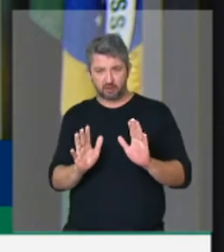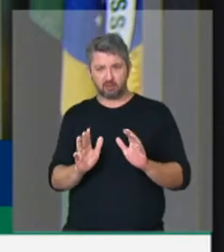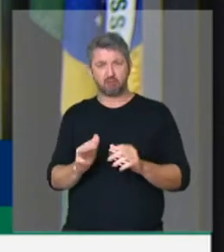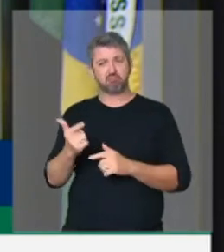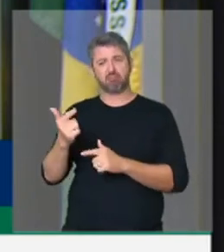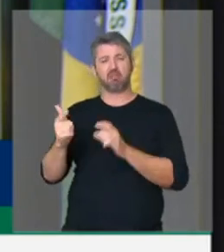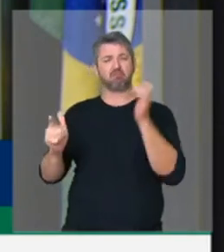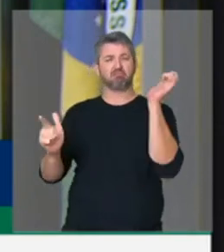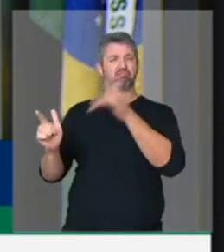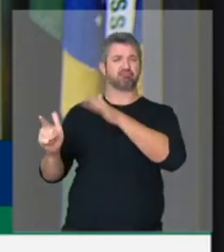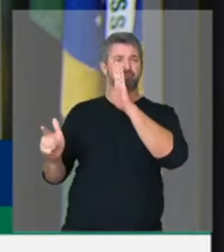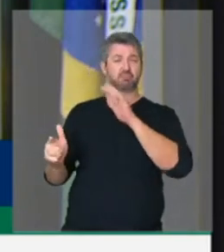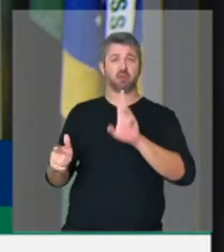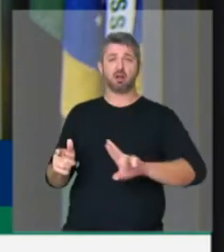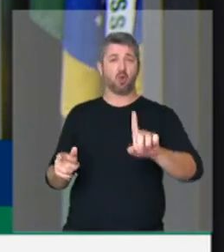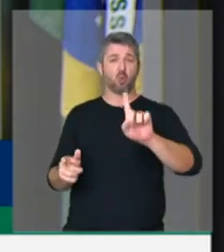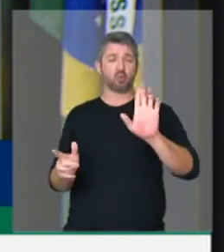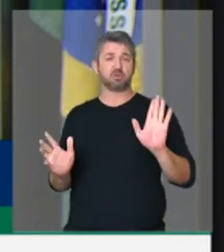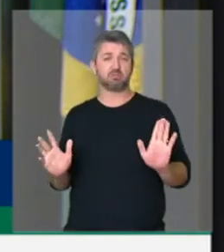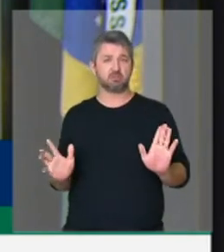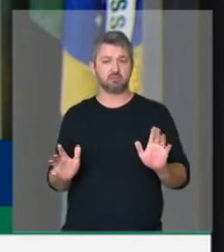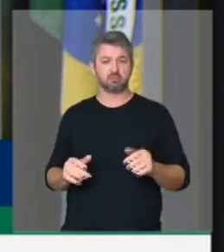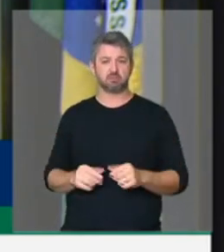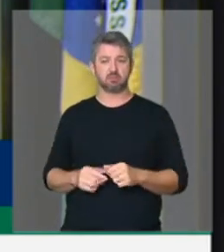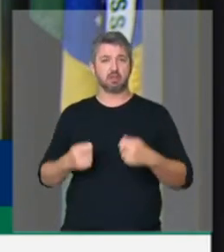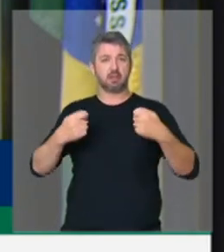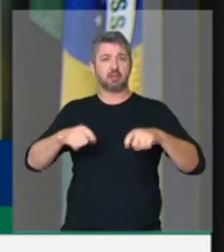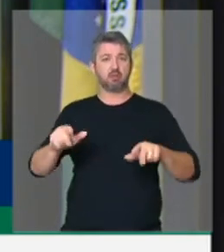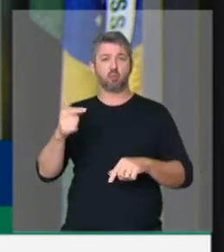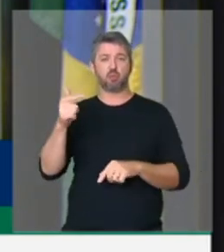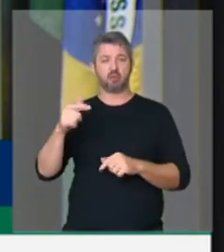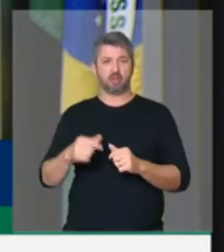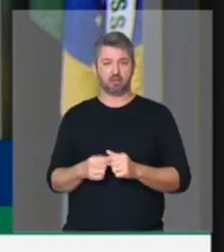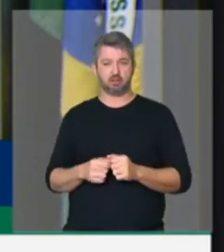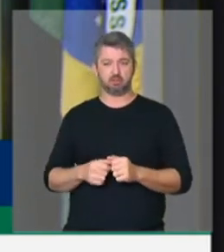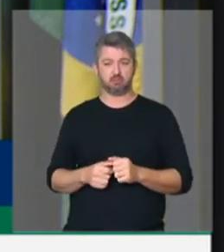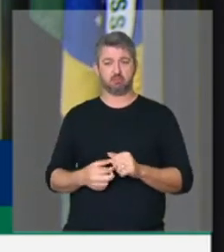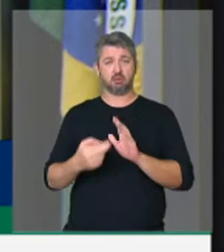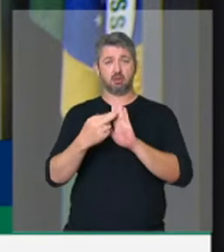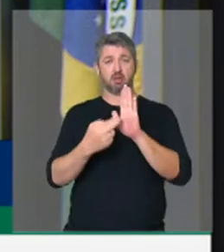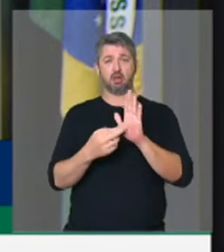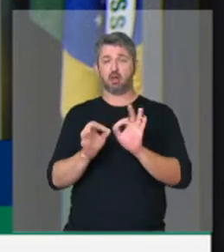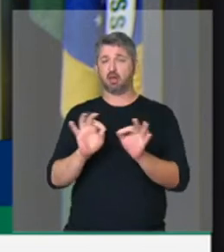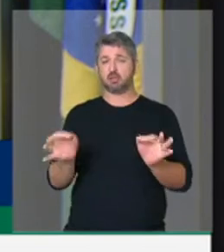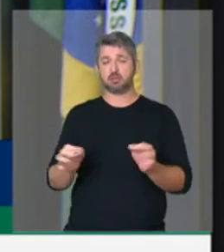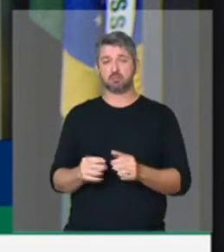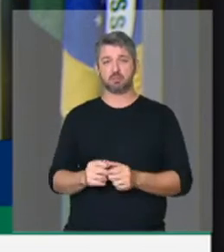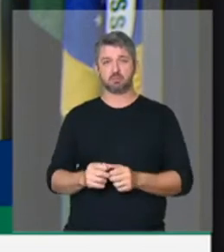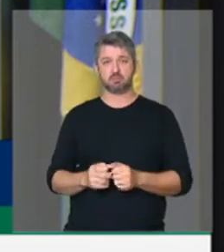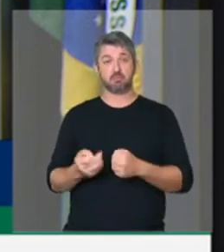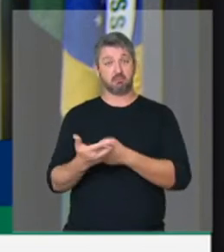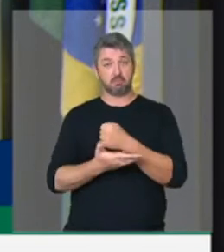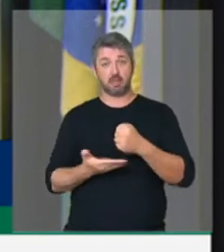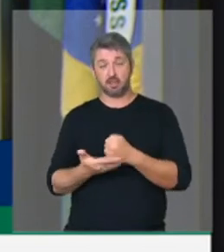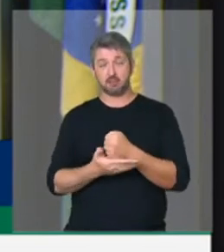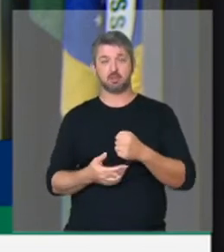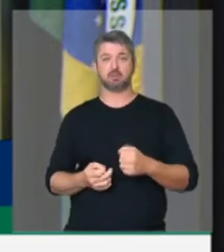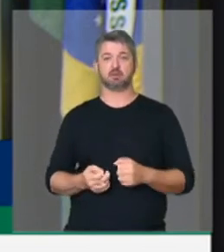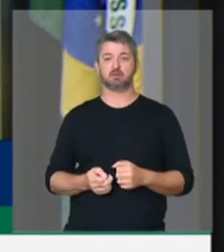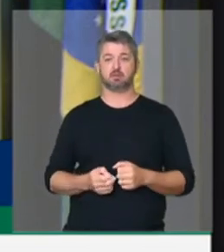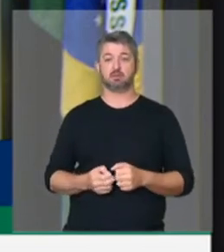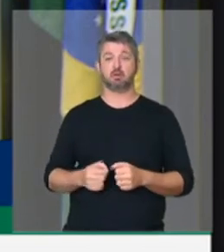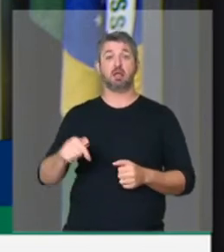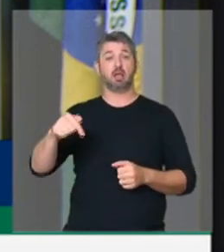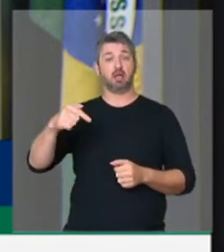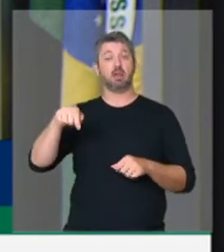armas. Não use, não tenha, não porte. São regras simples, básicas de segurança. E aqui quem